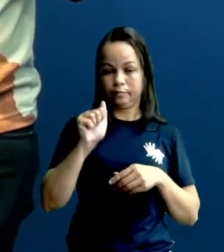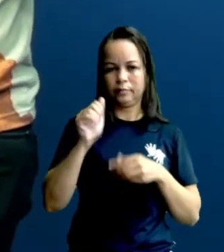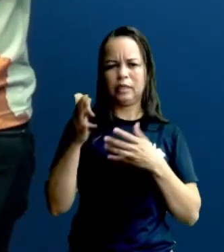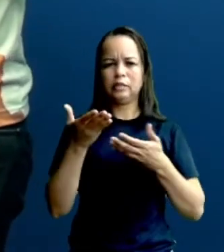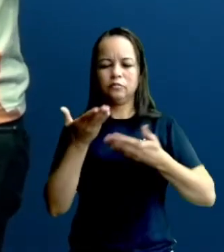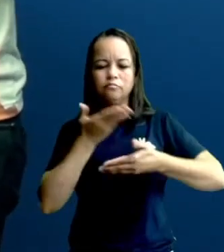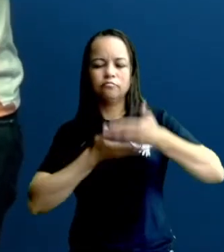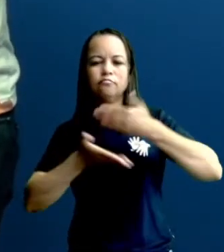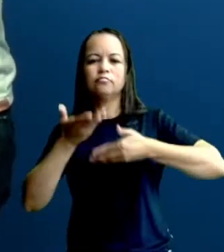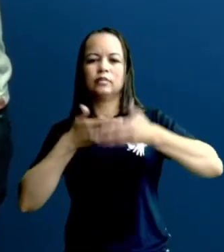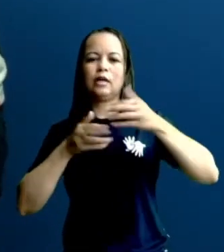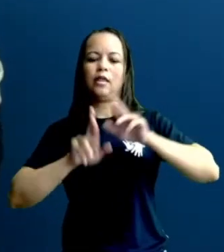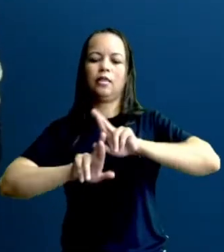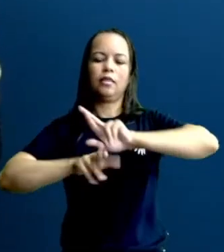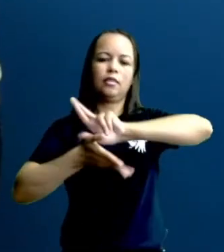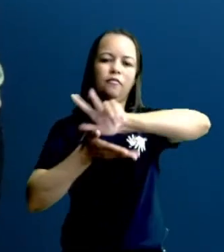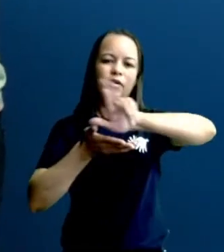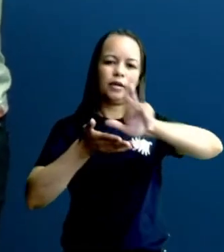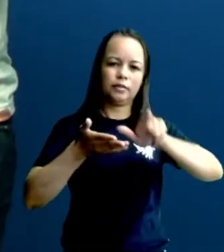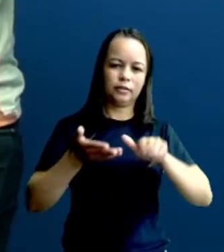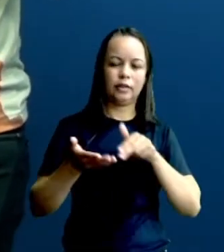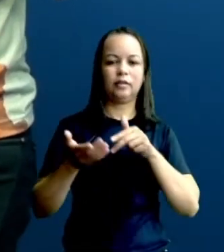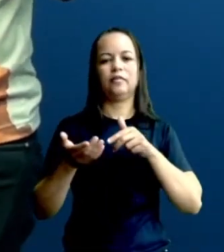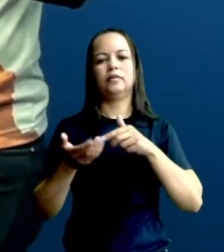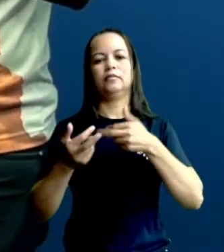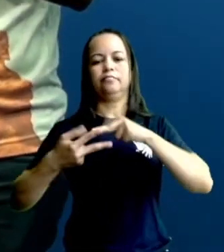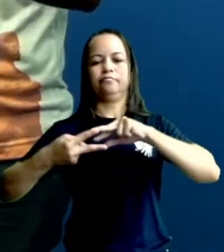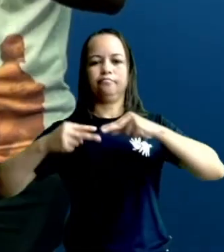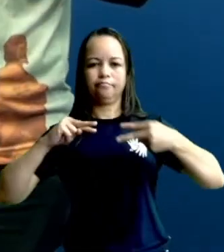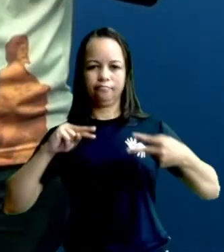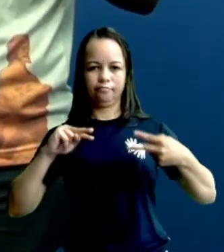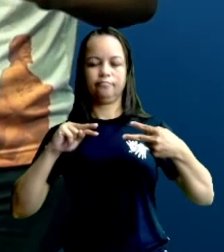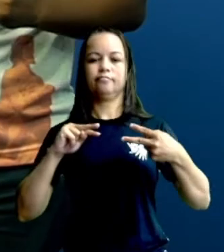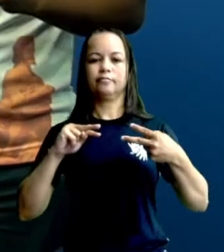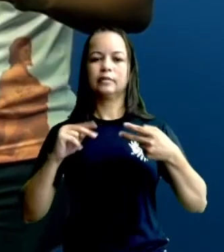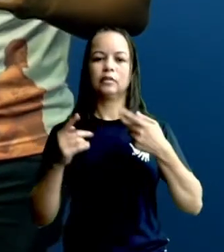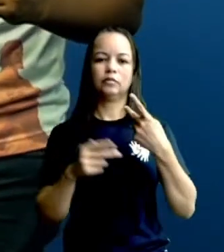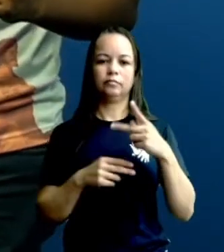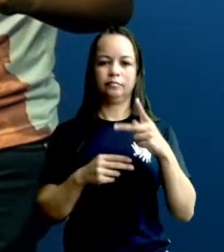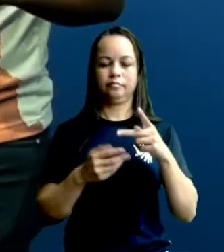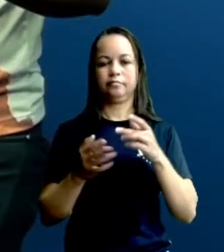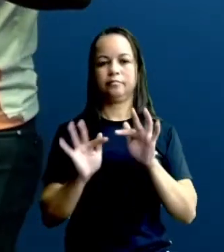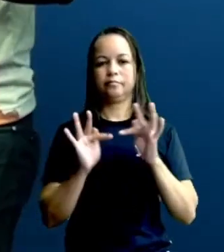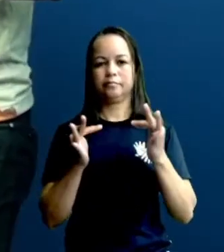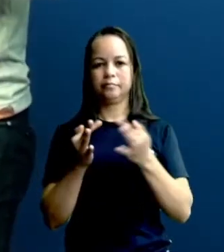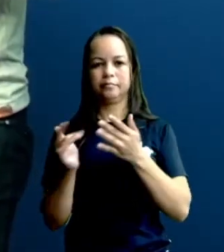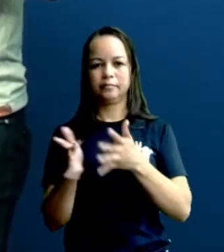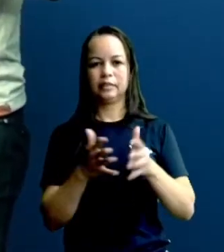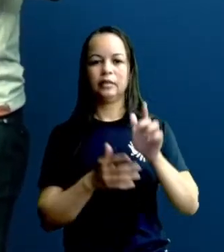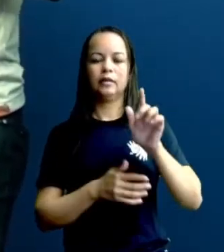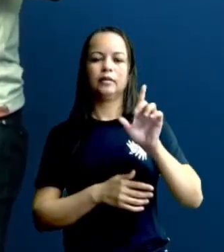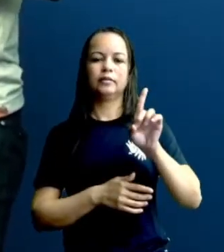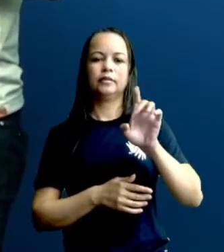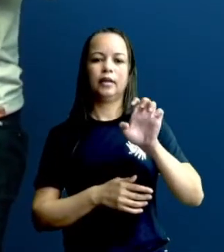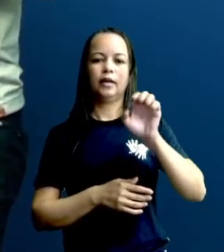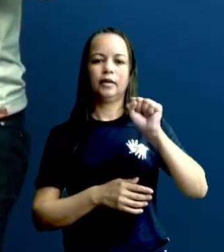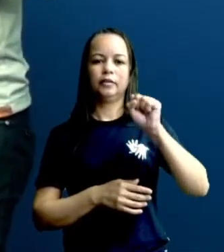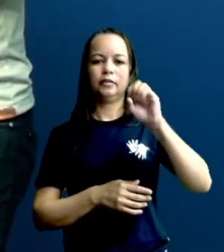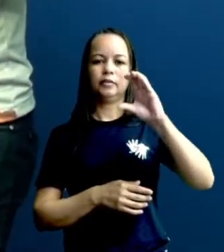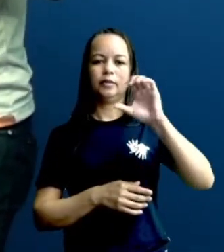gerar a diversidade, a variabilidade genética nos seus descendentes. A partir disso,